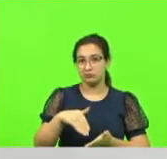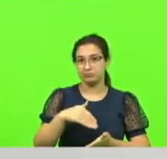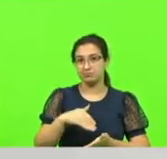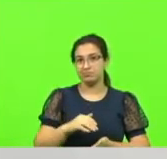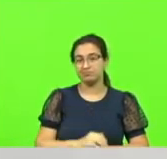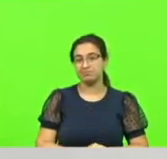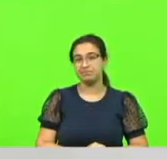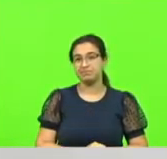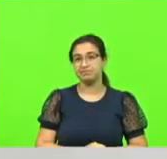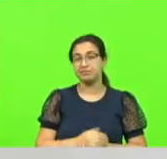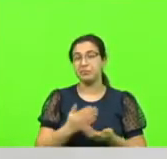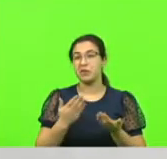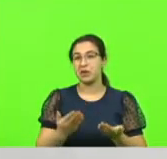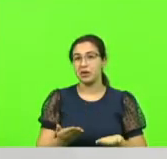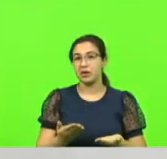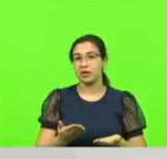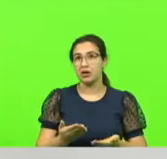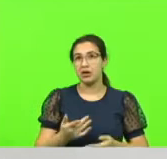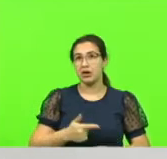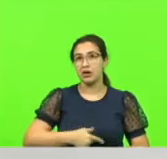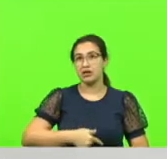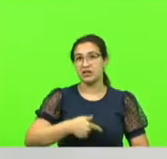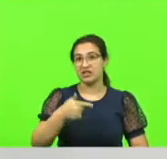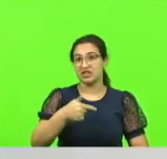e ele por